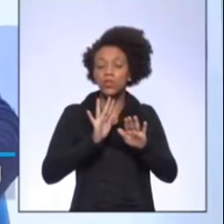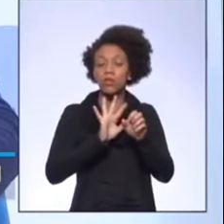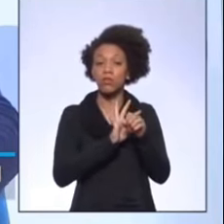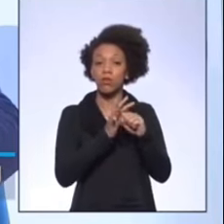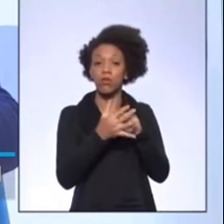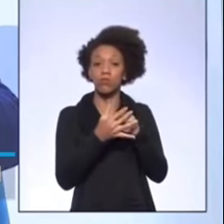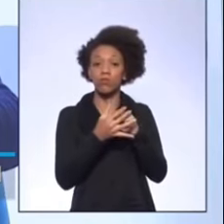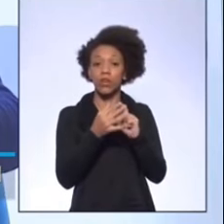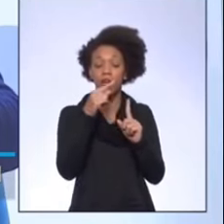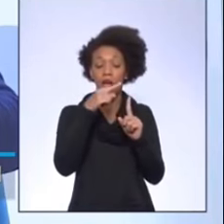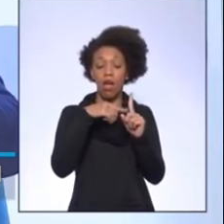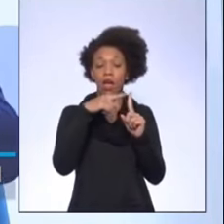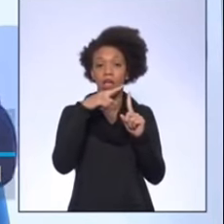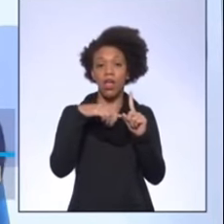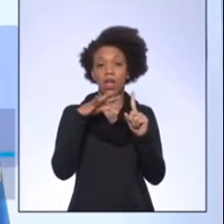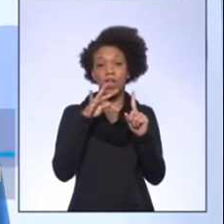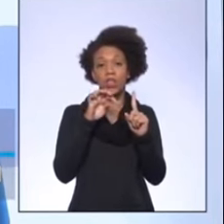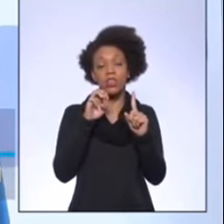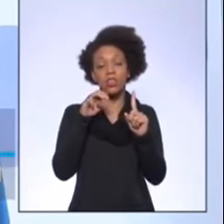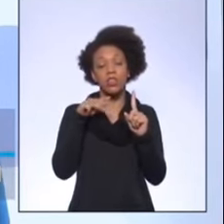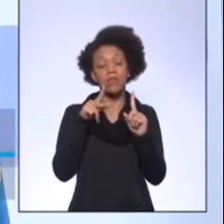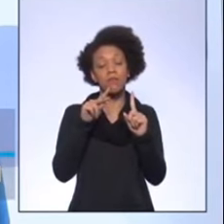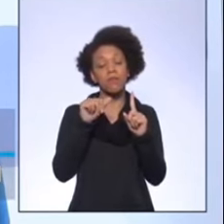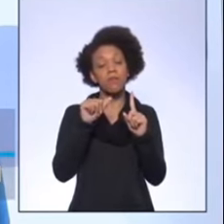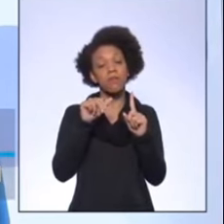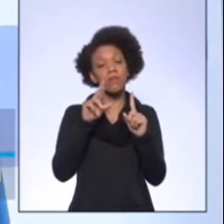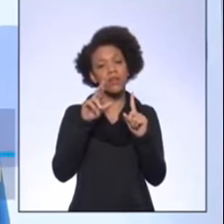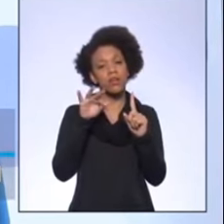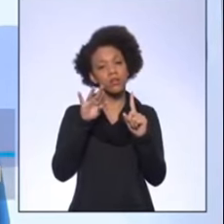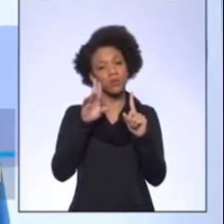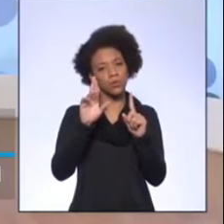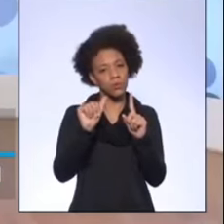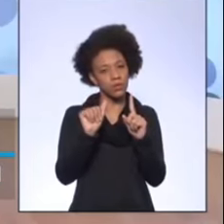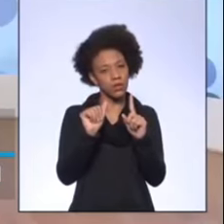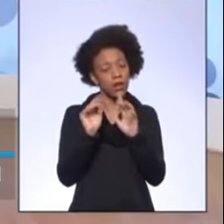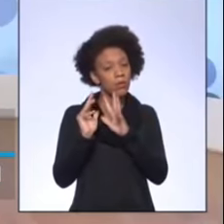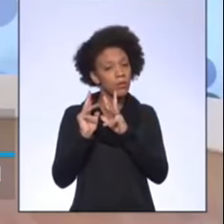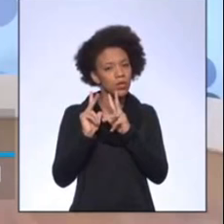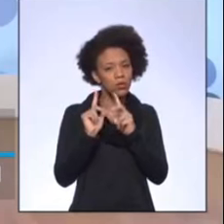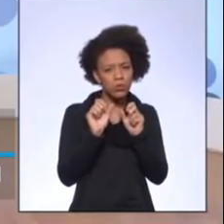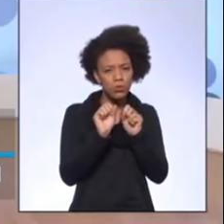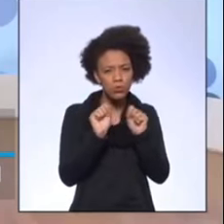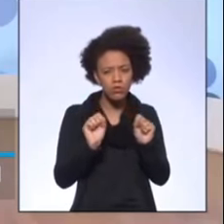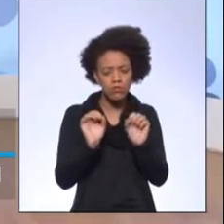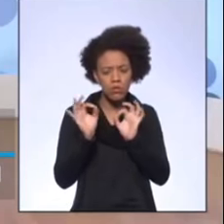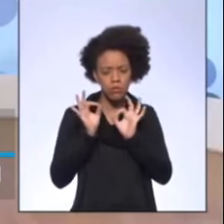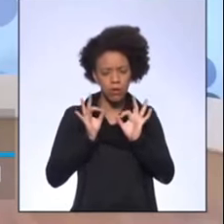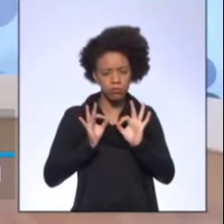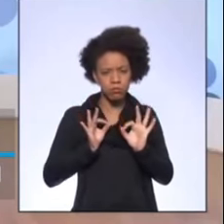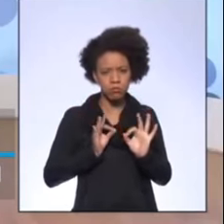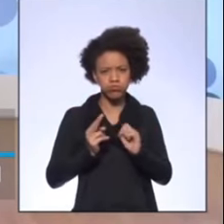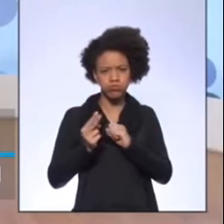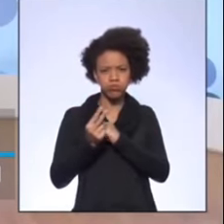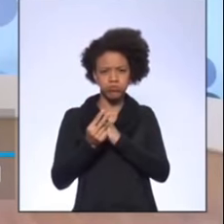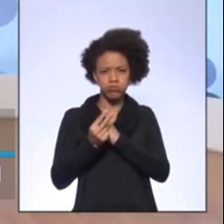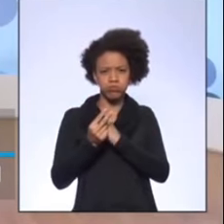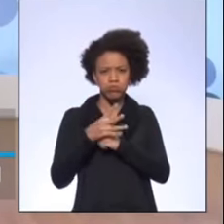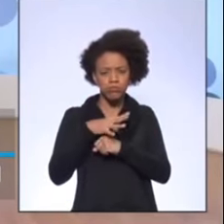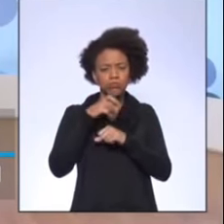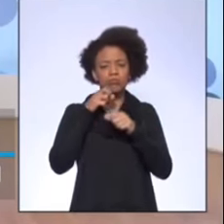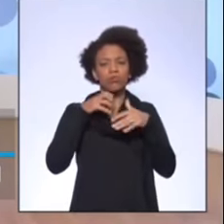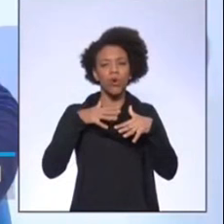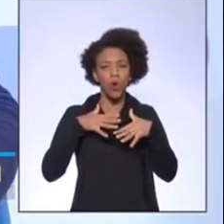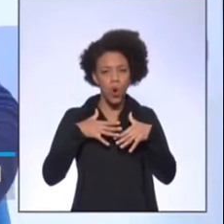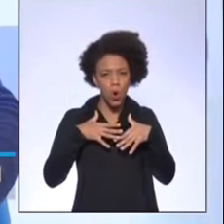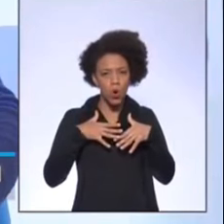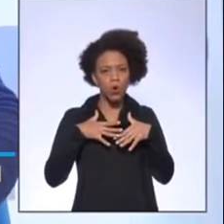temperatura. Para isso tudo funcionar direitinho, quer dizer, para o sistema todo funcionar lá, oxigenando e tudo mais, o